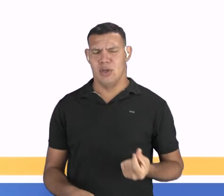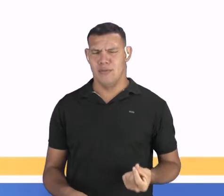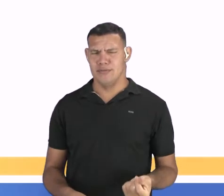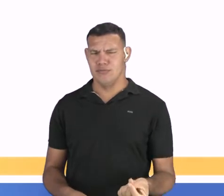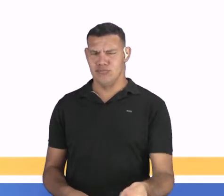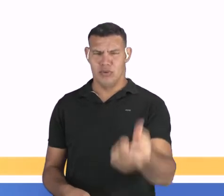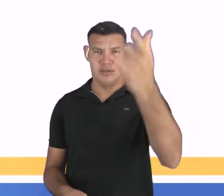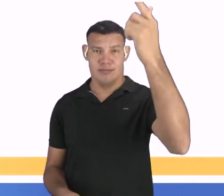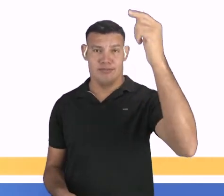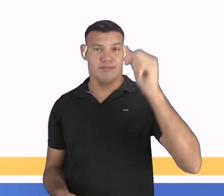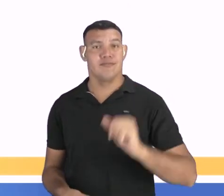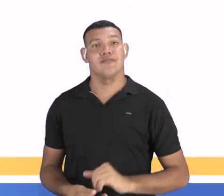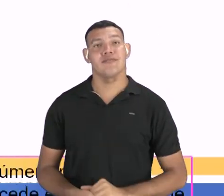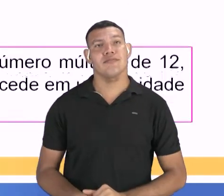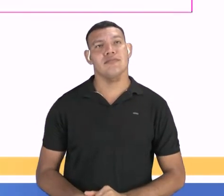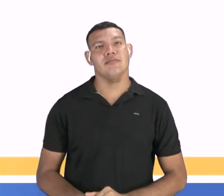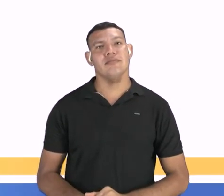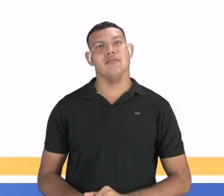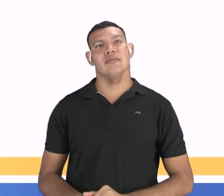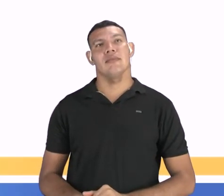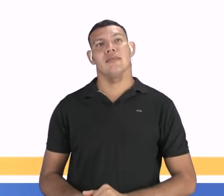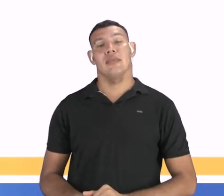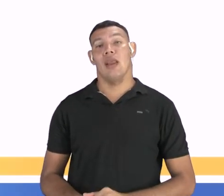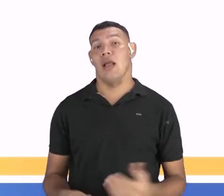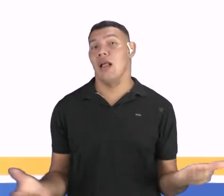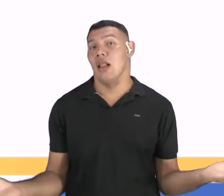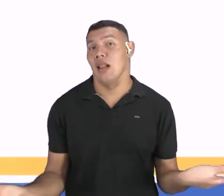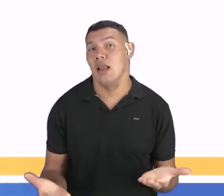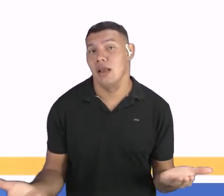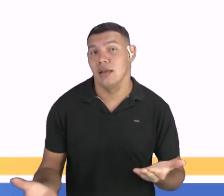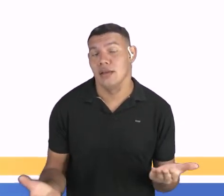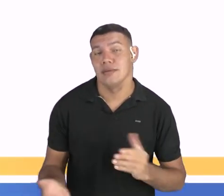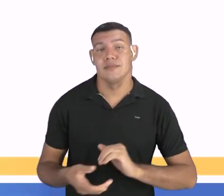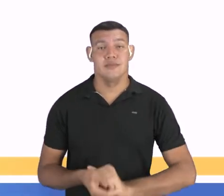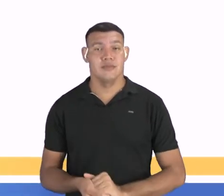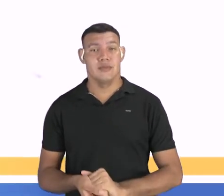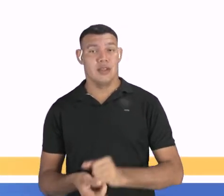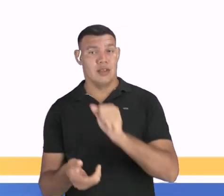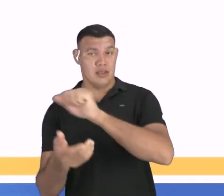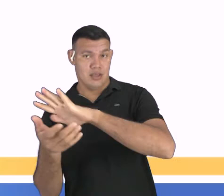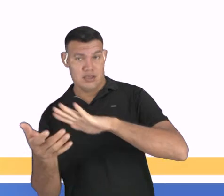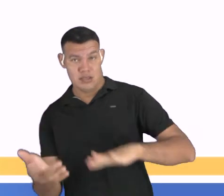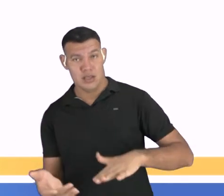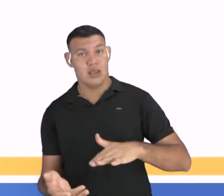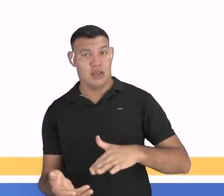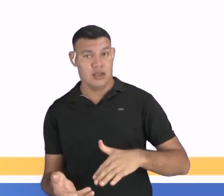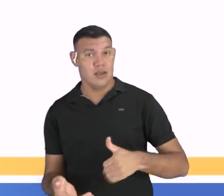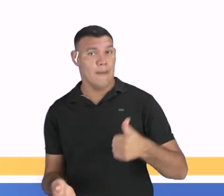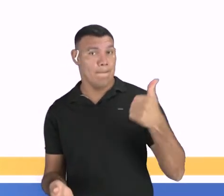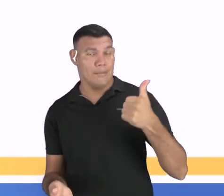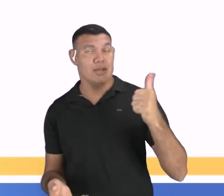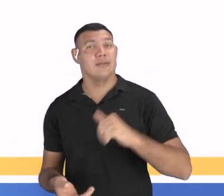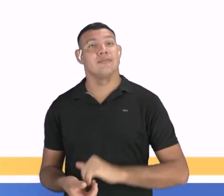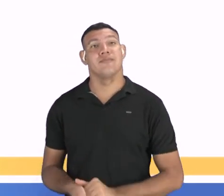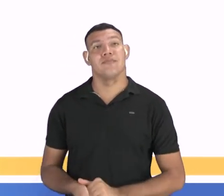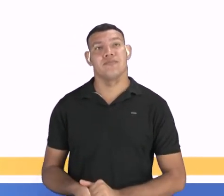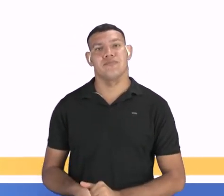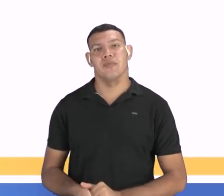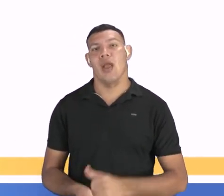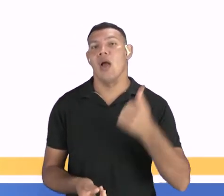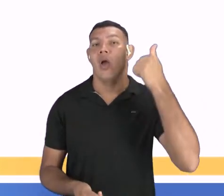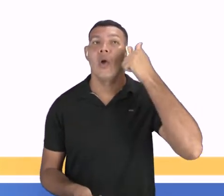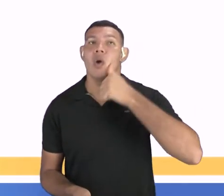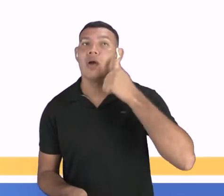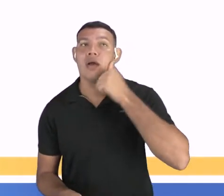natural. Então, vamos lá para o nosso primeiro exercício. Observe aí no exercício que diz: Rafaela disse para